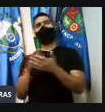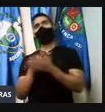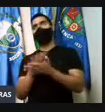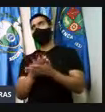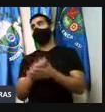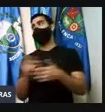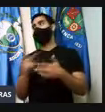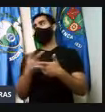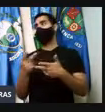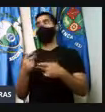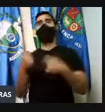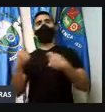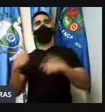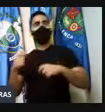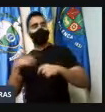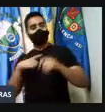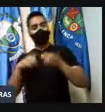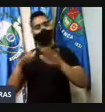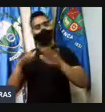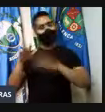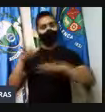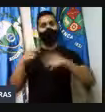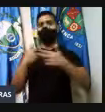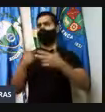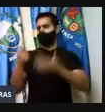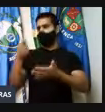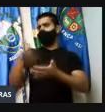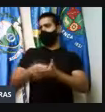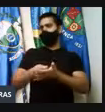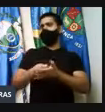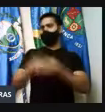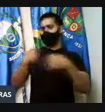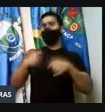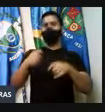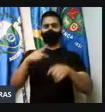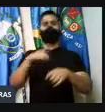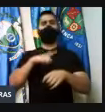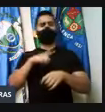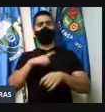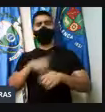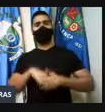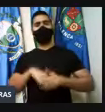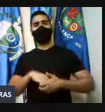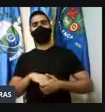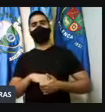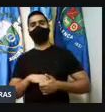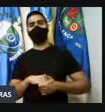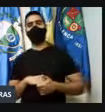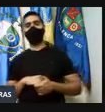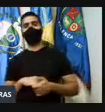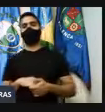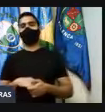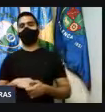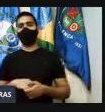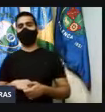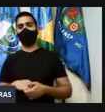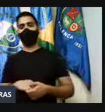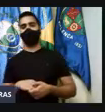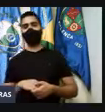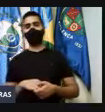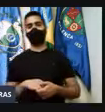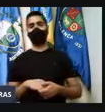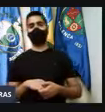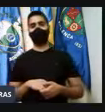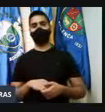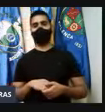Então, isso aí é uma coisa, uma exigência que tem que ter nesse processo de licitação dessa firma